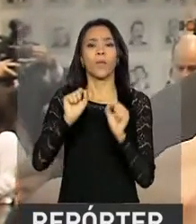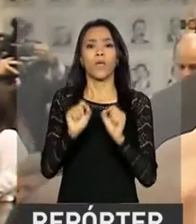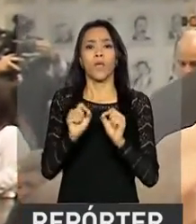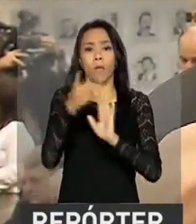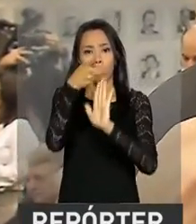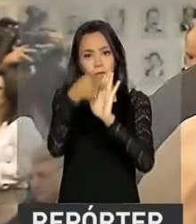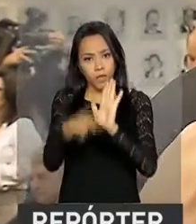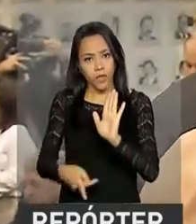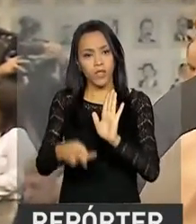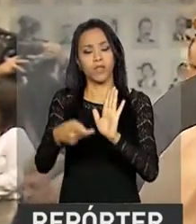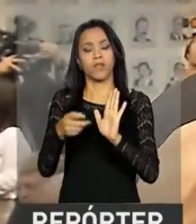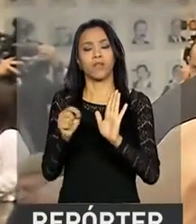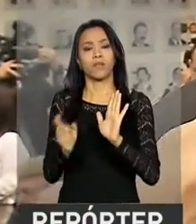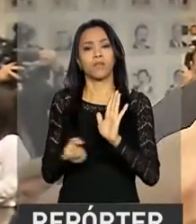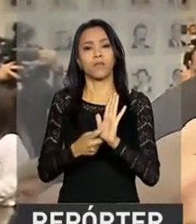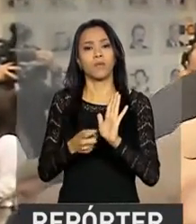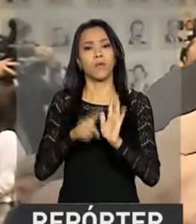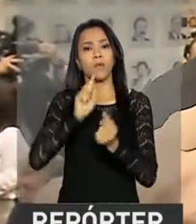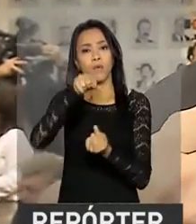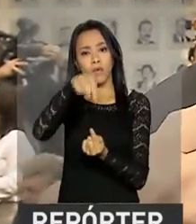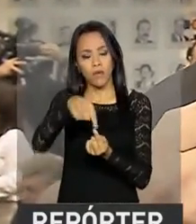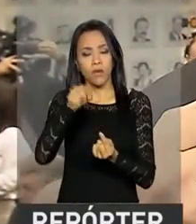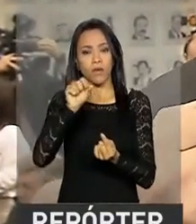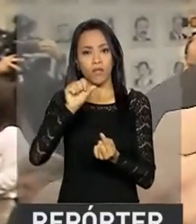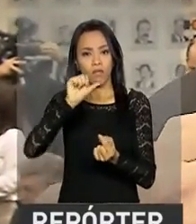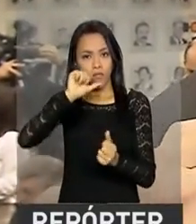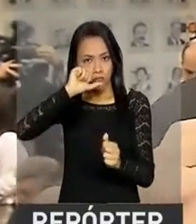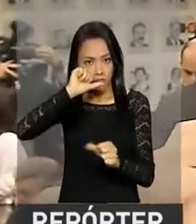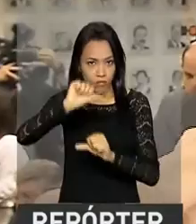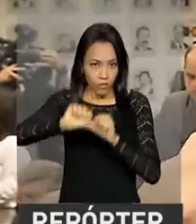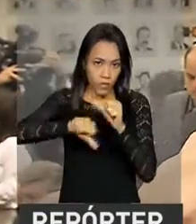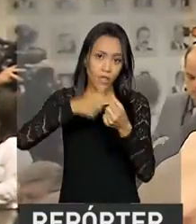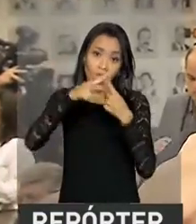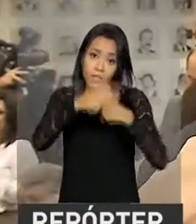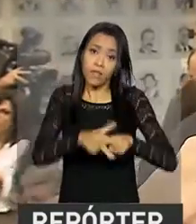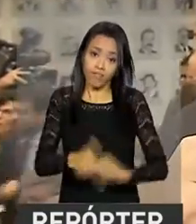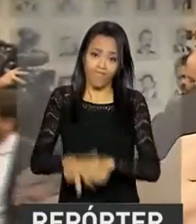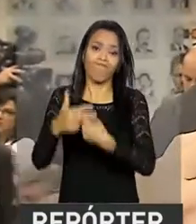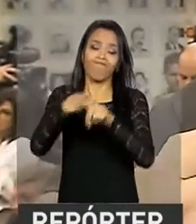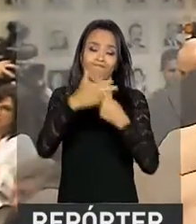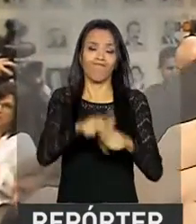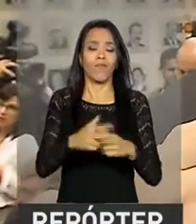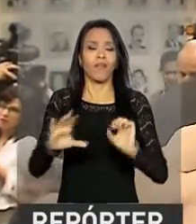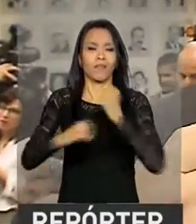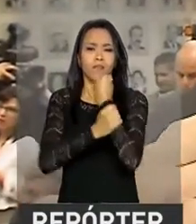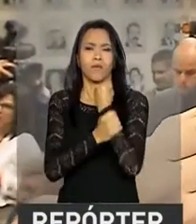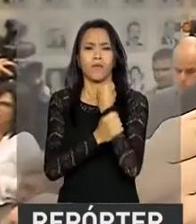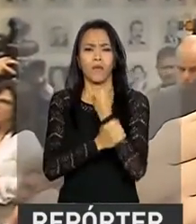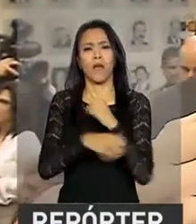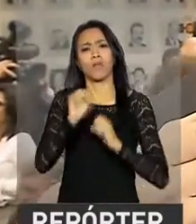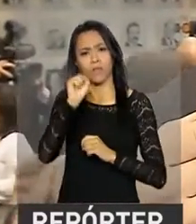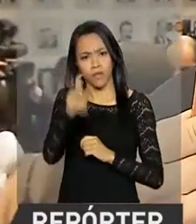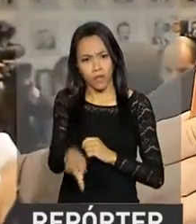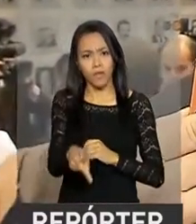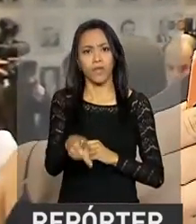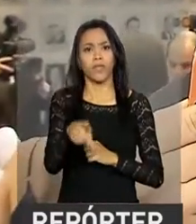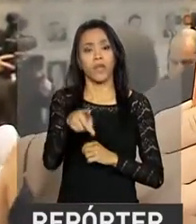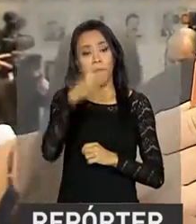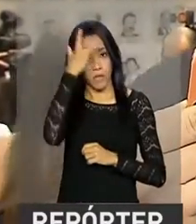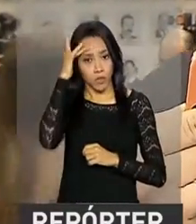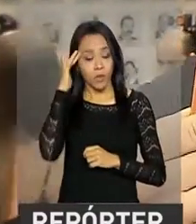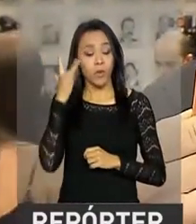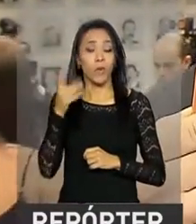venha a mudar e modernizar a nossa presidência garantindo o aposentado ao se